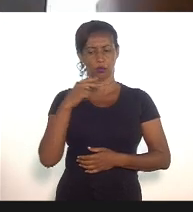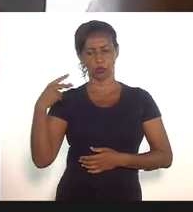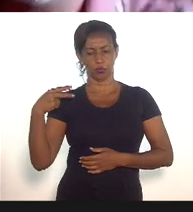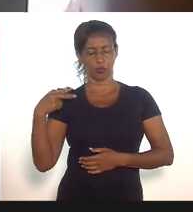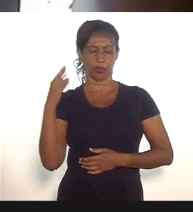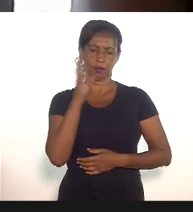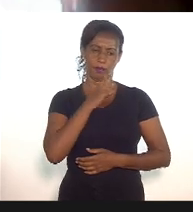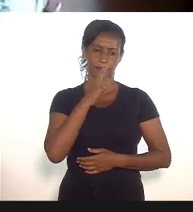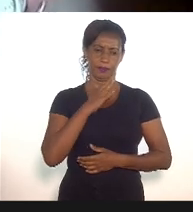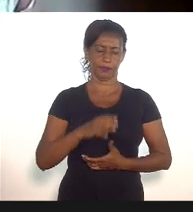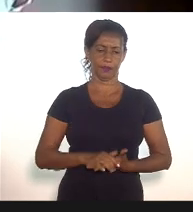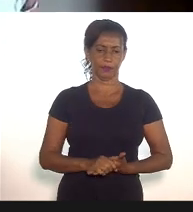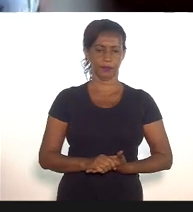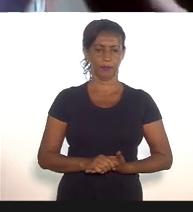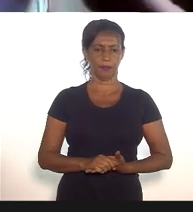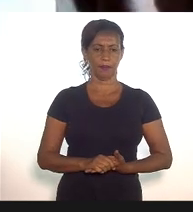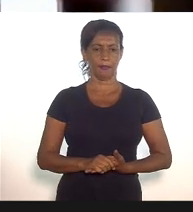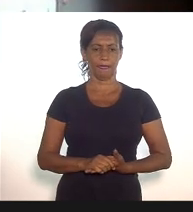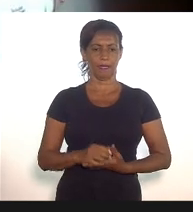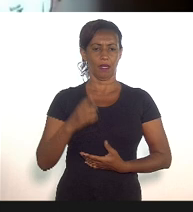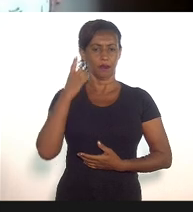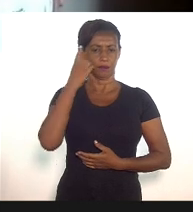rápidos. Deputado Eliomar